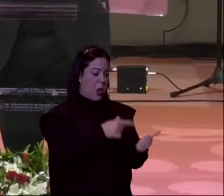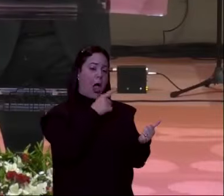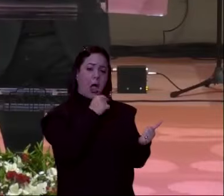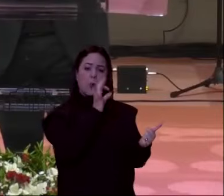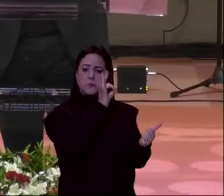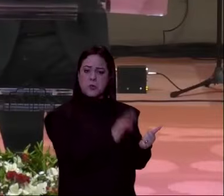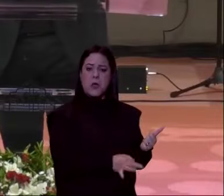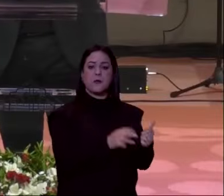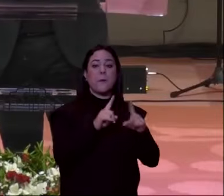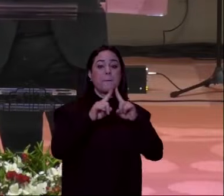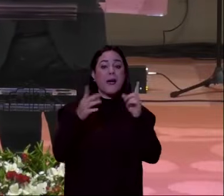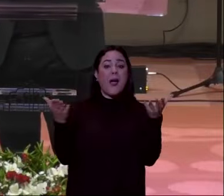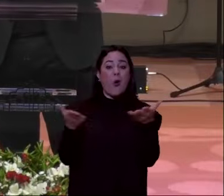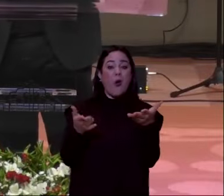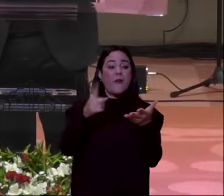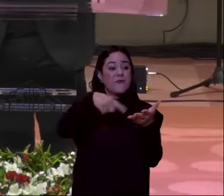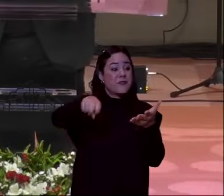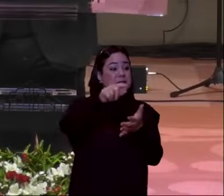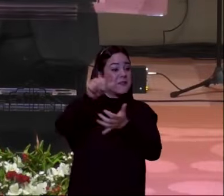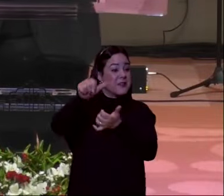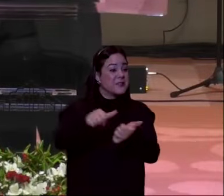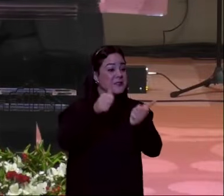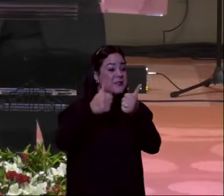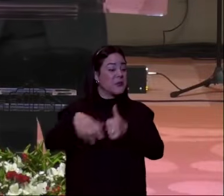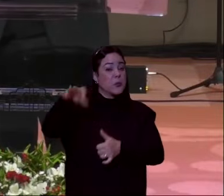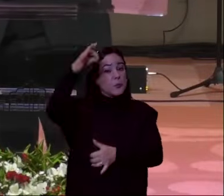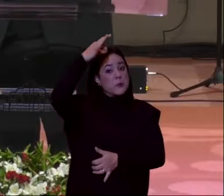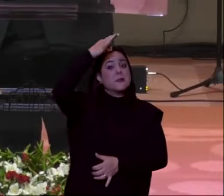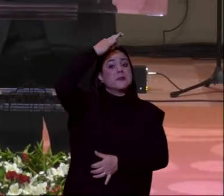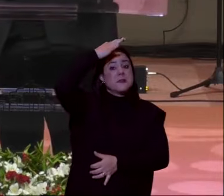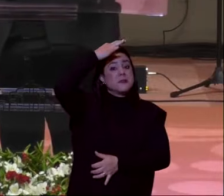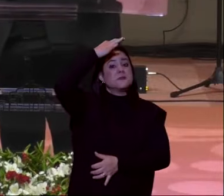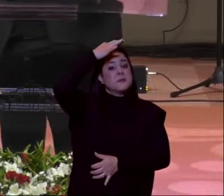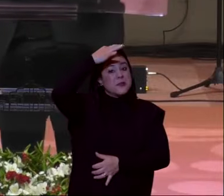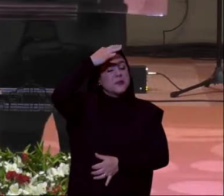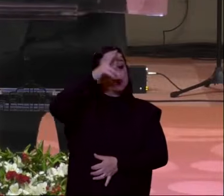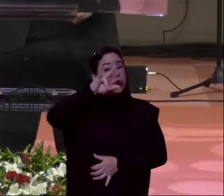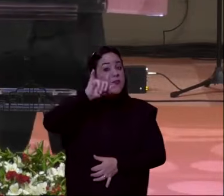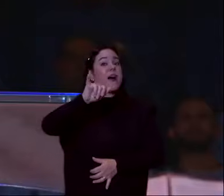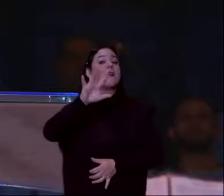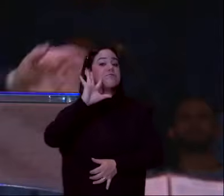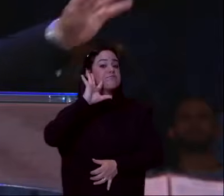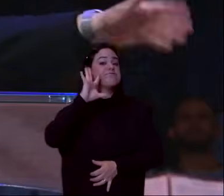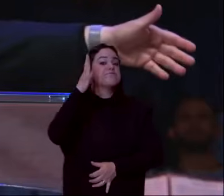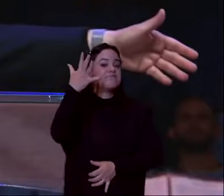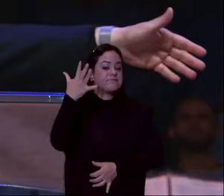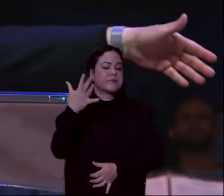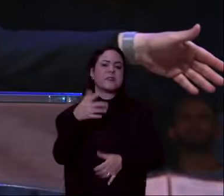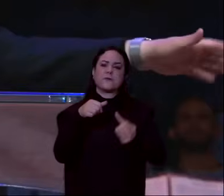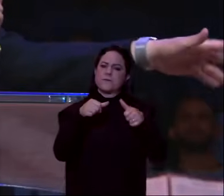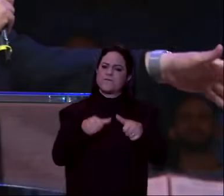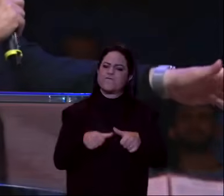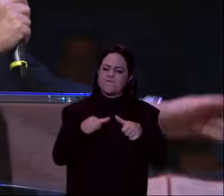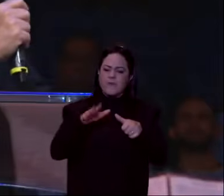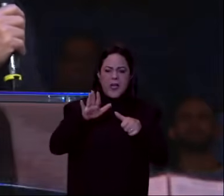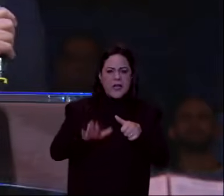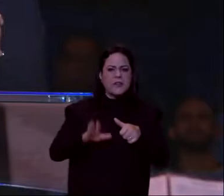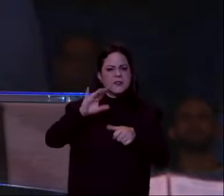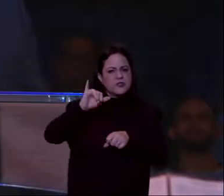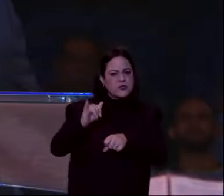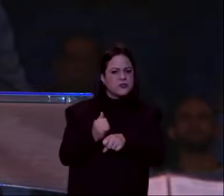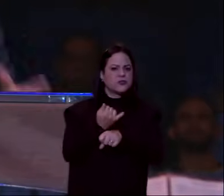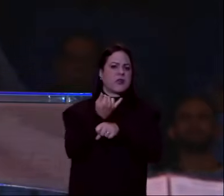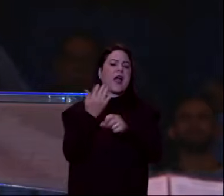vós sereis batizados no Espírito Santo dentro de poucos dias. E aí ele vai dizer: permaneçam aqui em